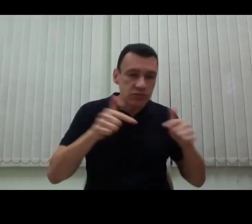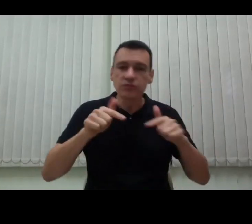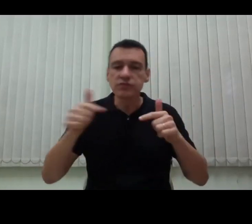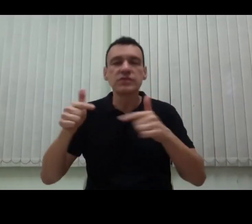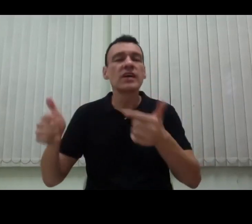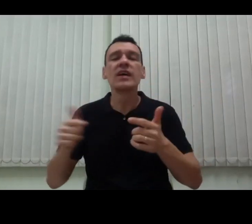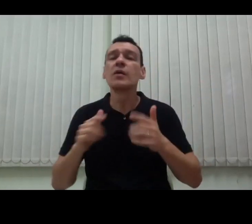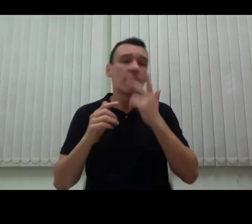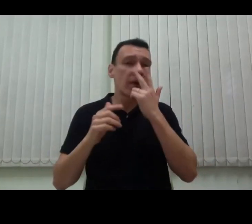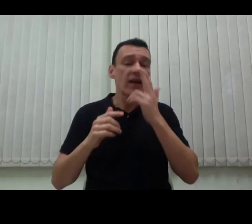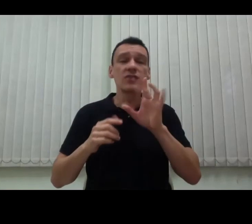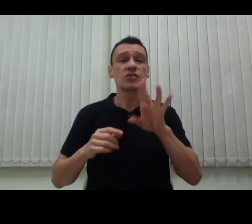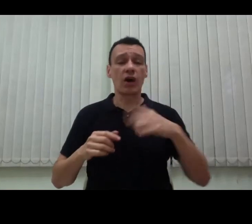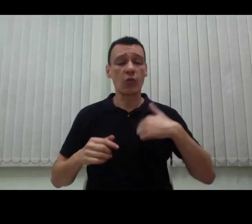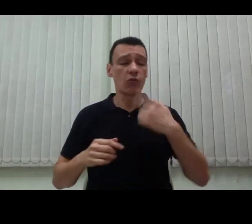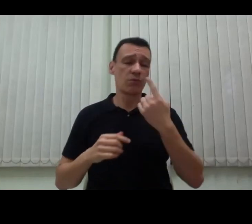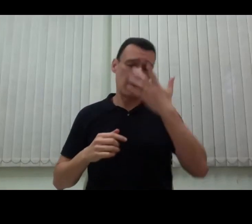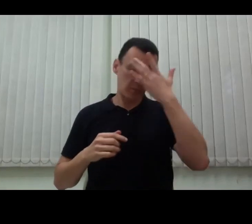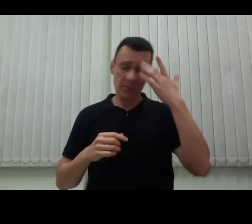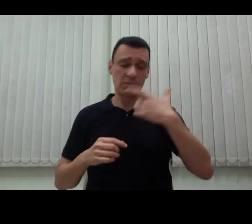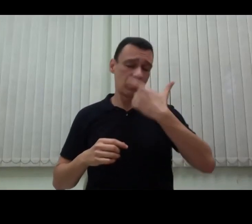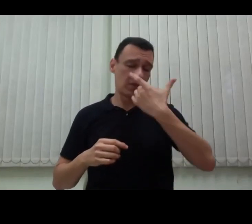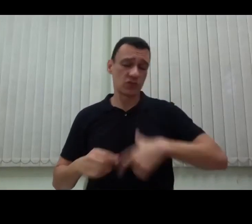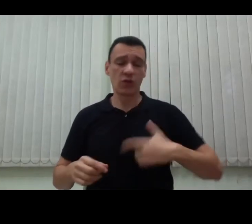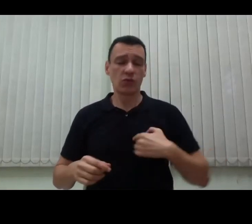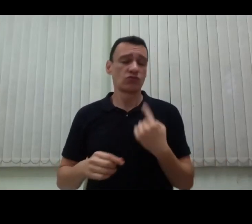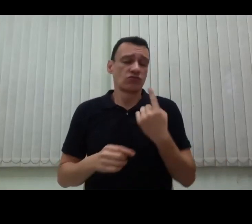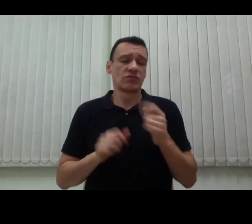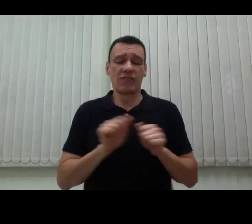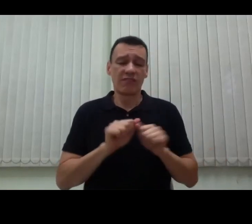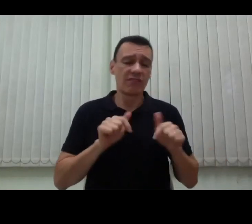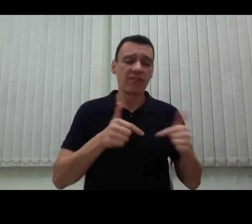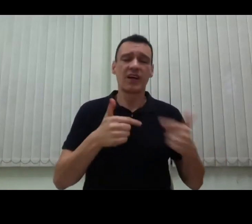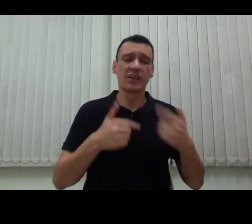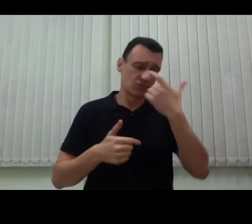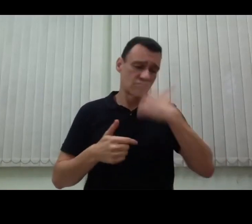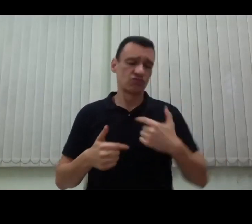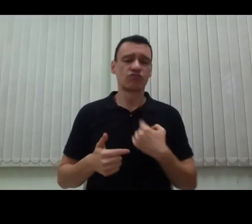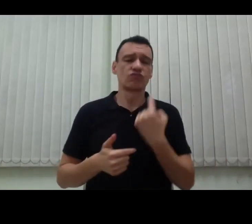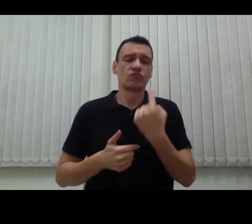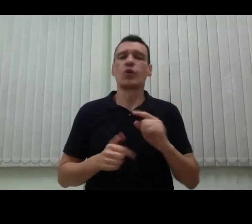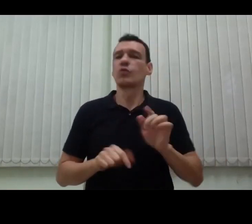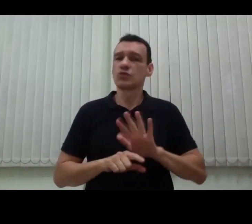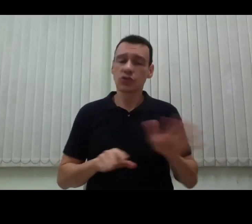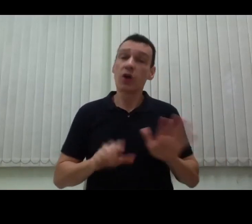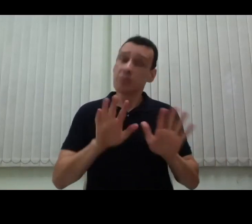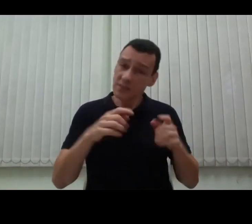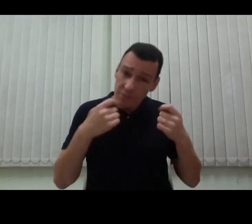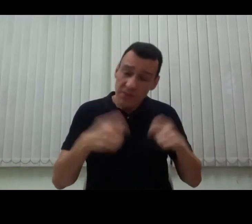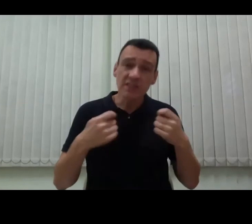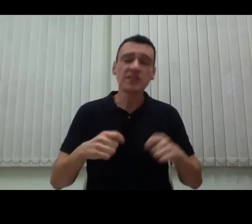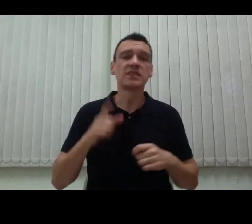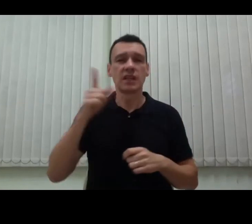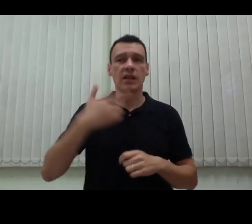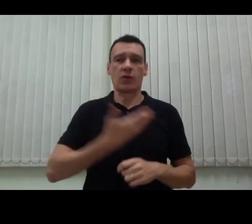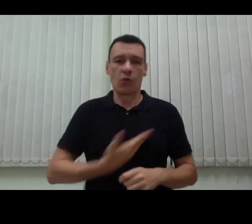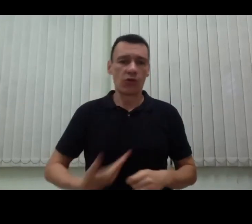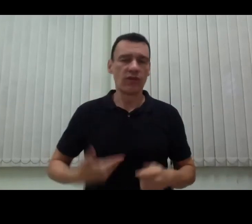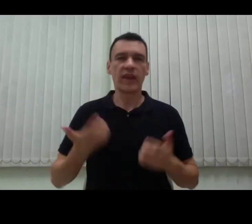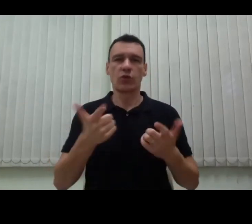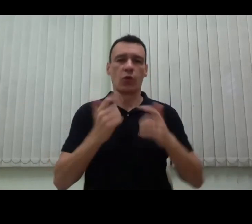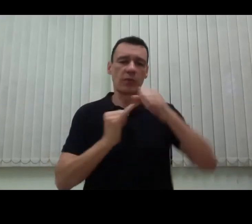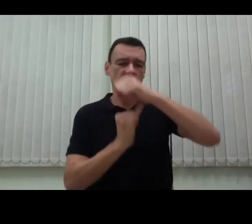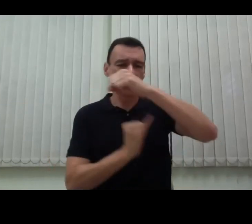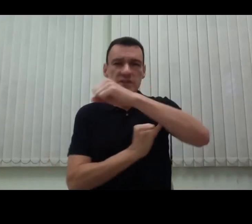individuais, né? Mas que partem desse profissional, mas elas precisam ser institucionalizadas. E, nesse caso, a biblioteca tomou para si